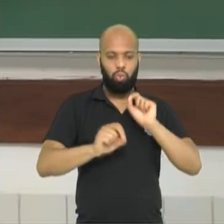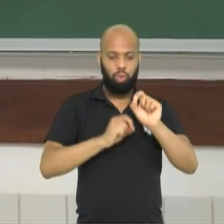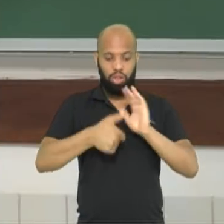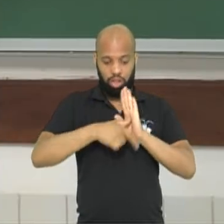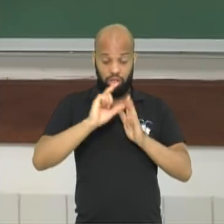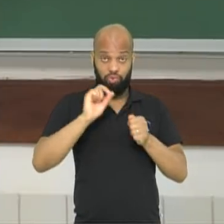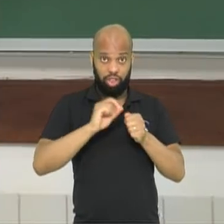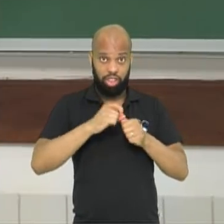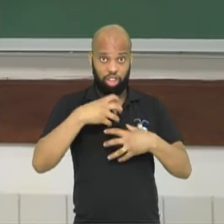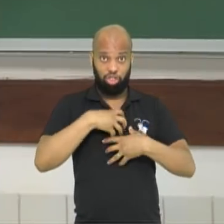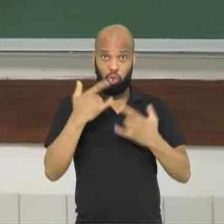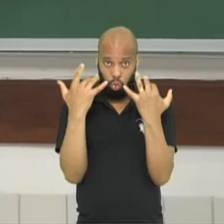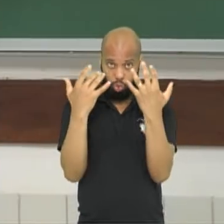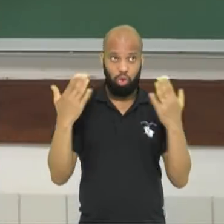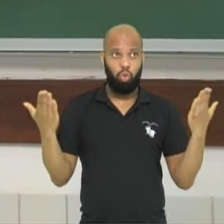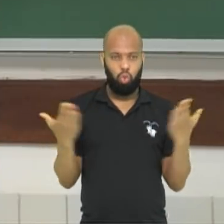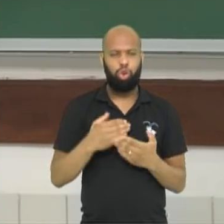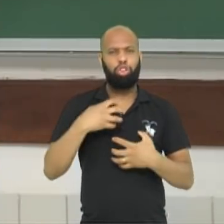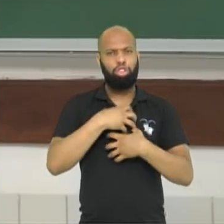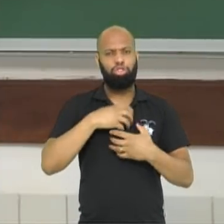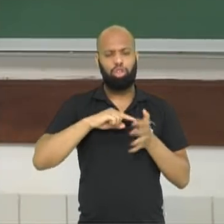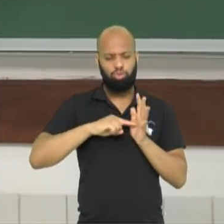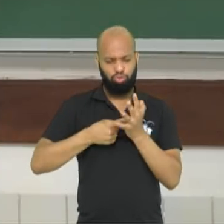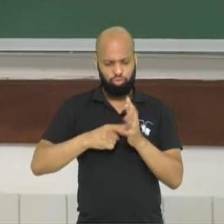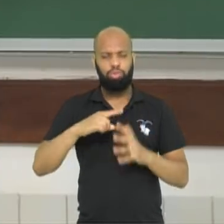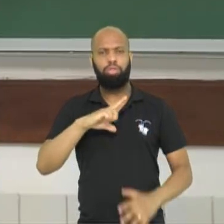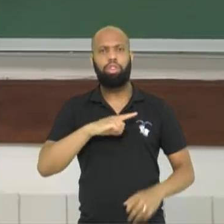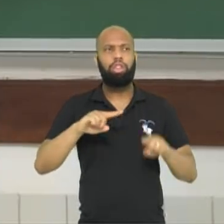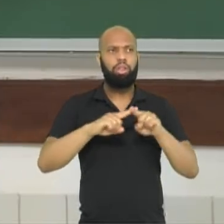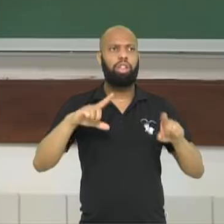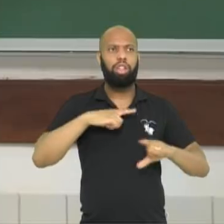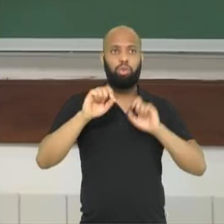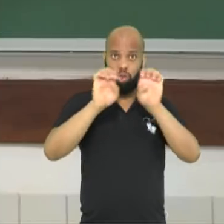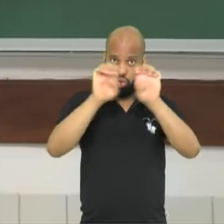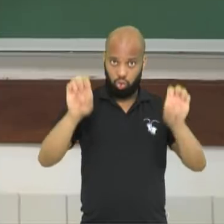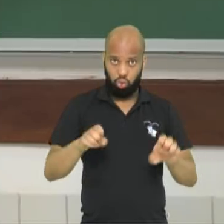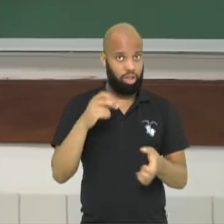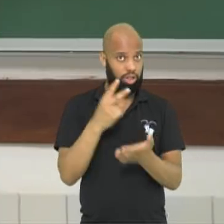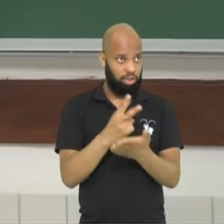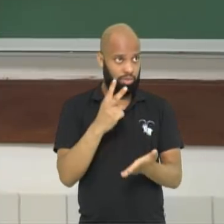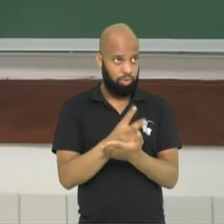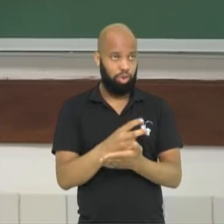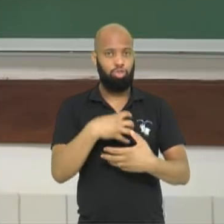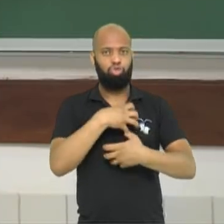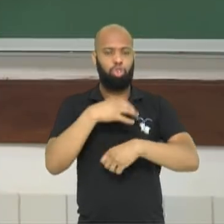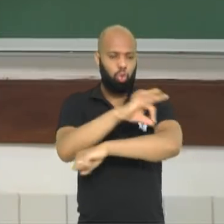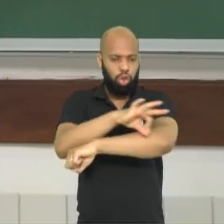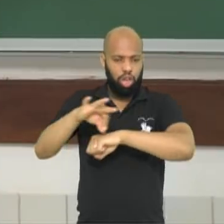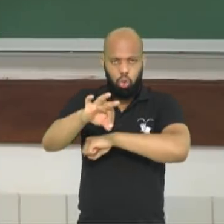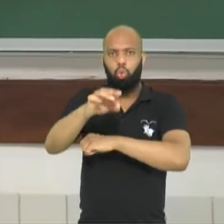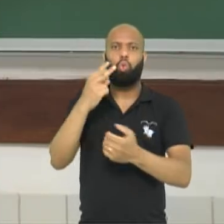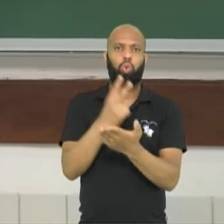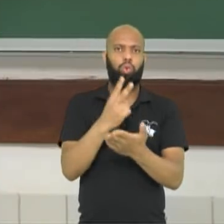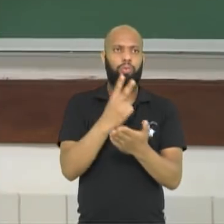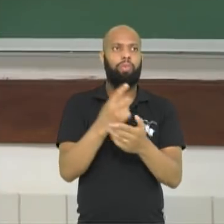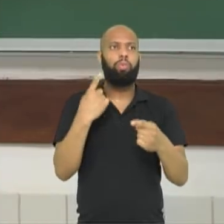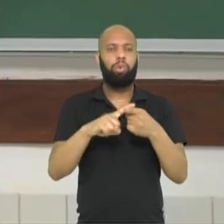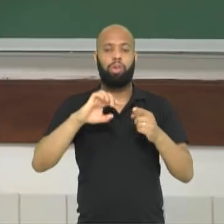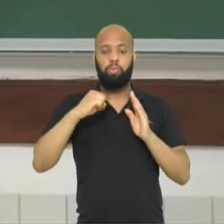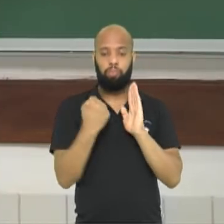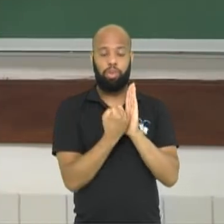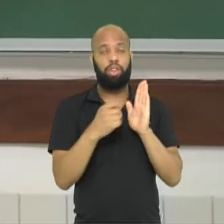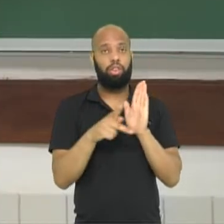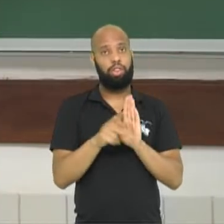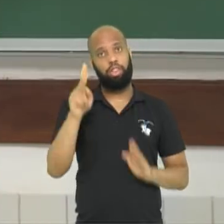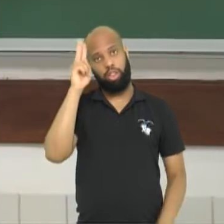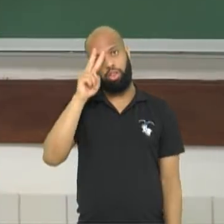manualmente no reservatório de São Francisco, hoje é todo automatizado, mas ele mantém a estrutura física, arquitetônica, né, porque é tombado pelo patrimônio